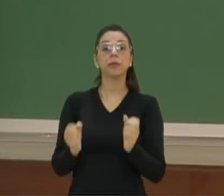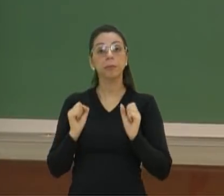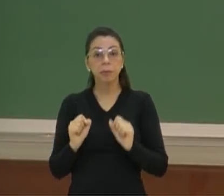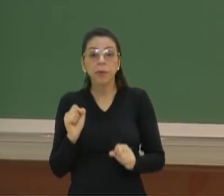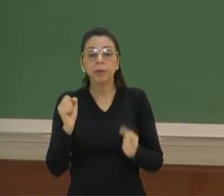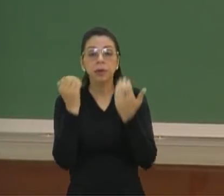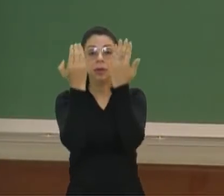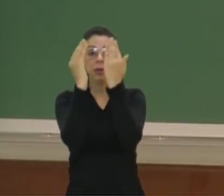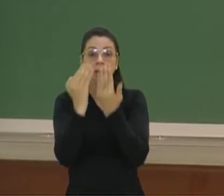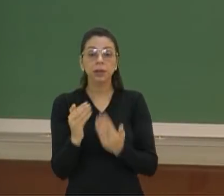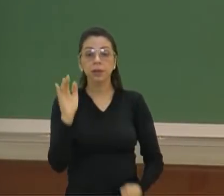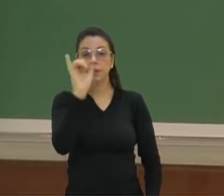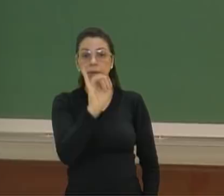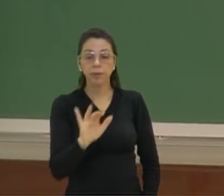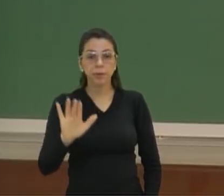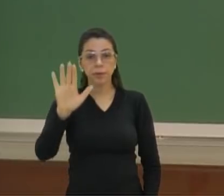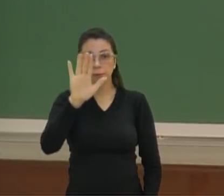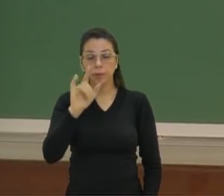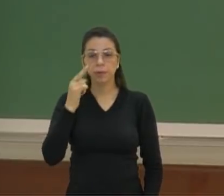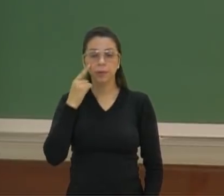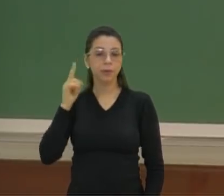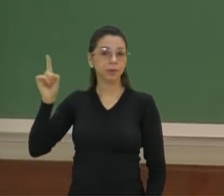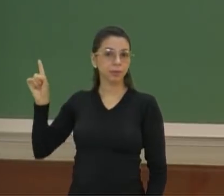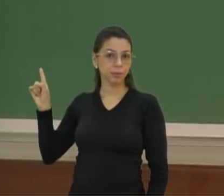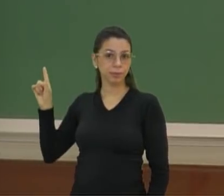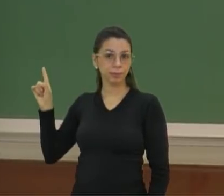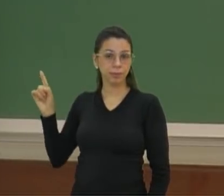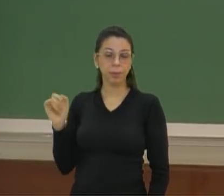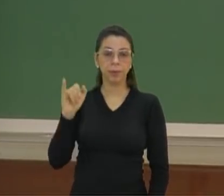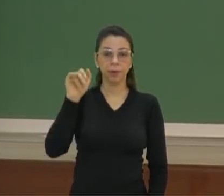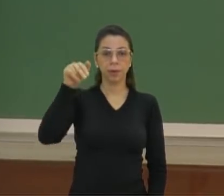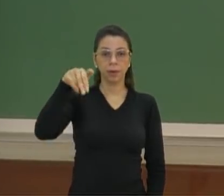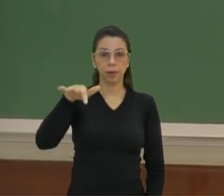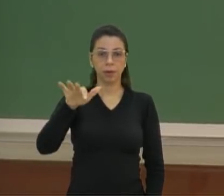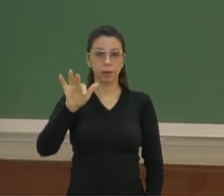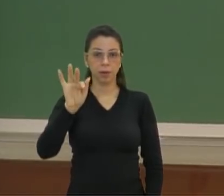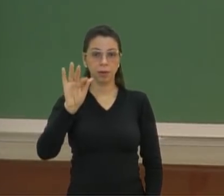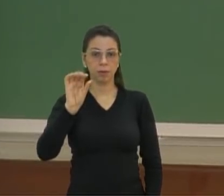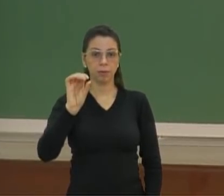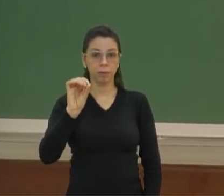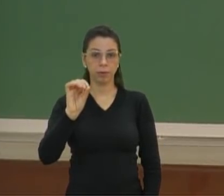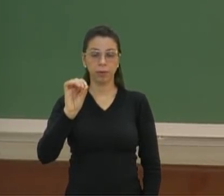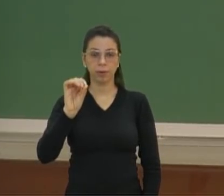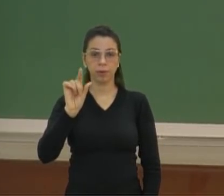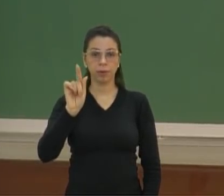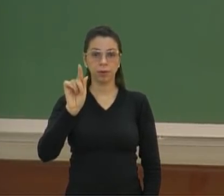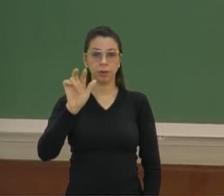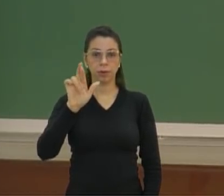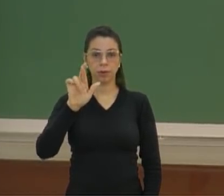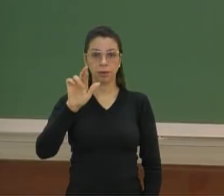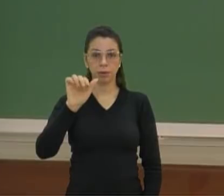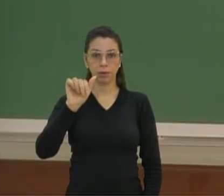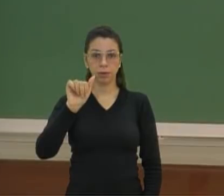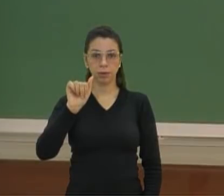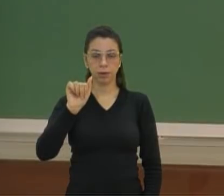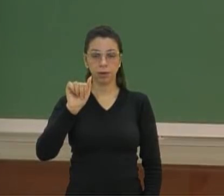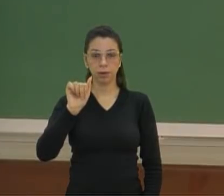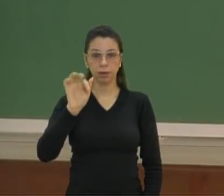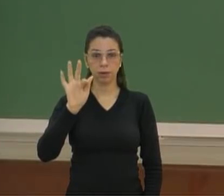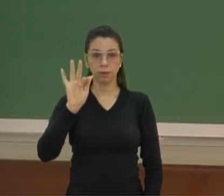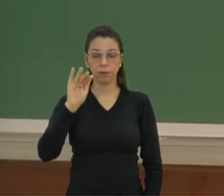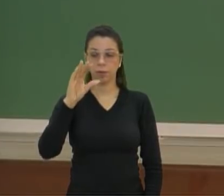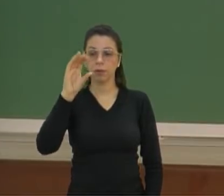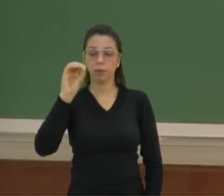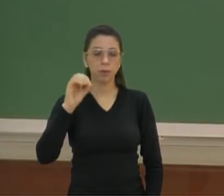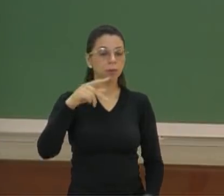uma imagem. Ler um gráfico, nesse caso é um infográfico, uma tabela, um desenho, uma tirinha,